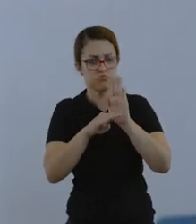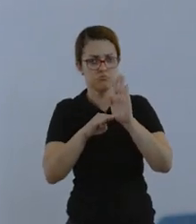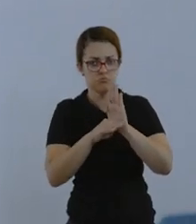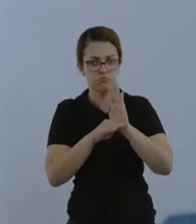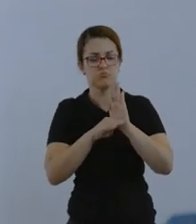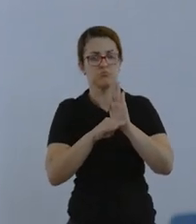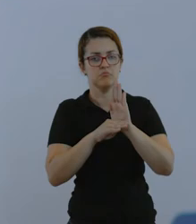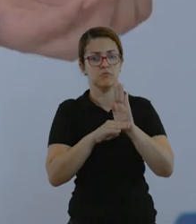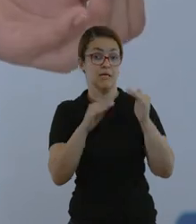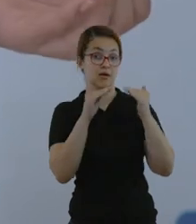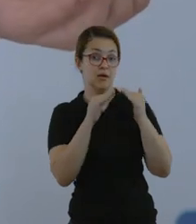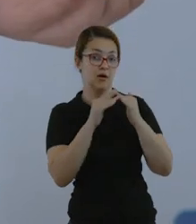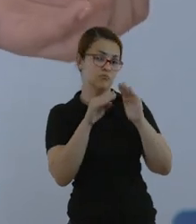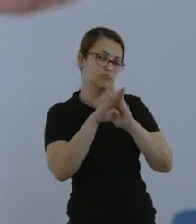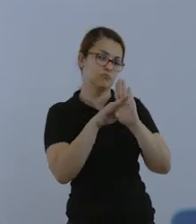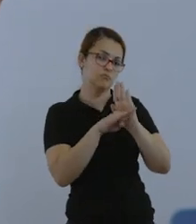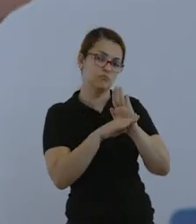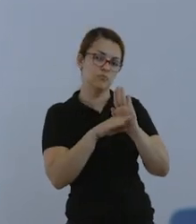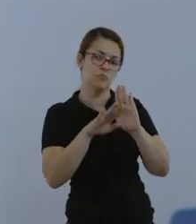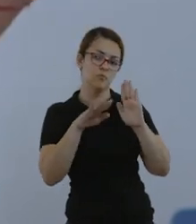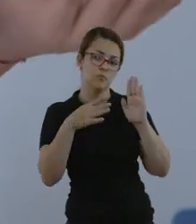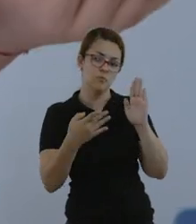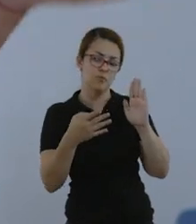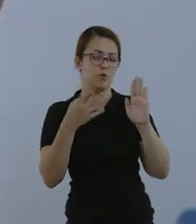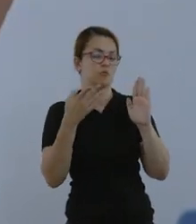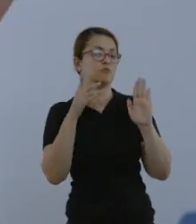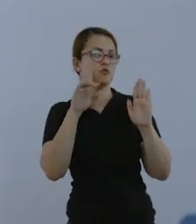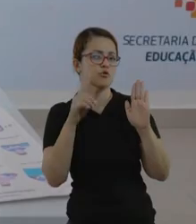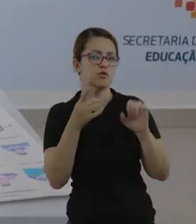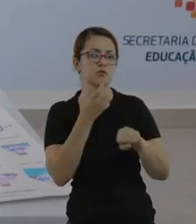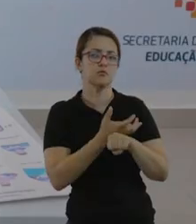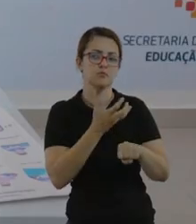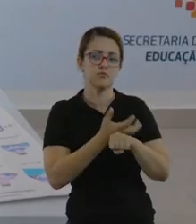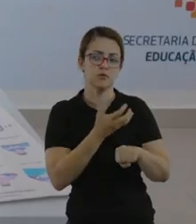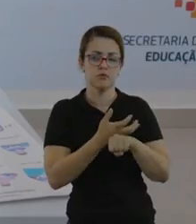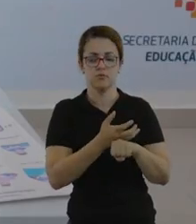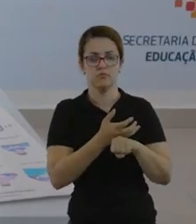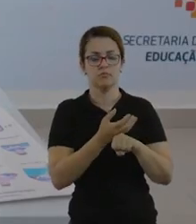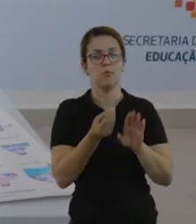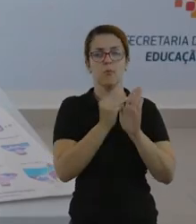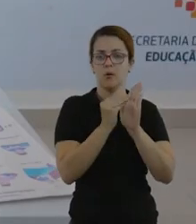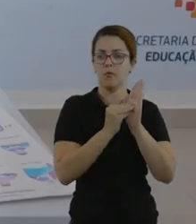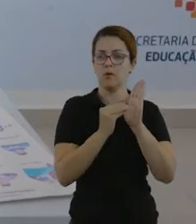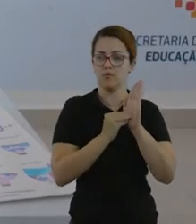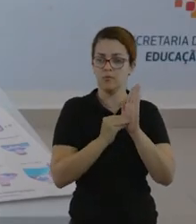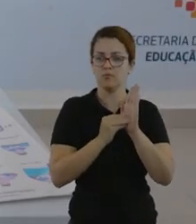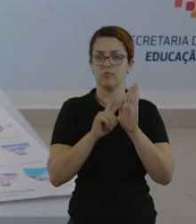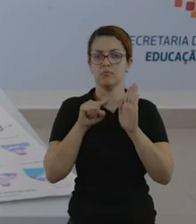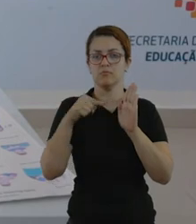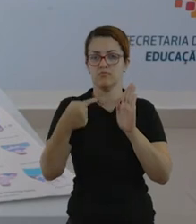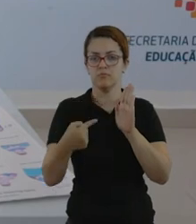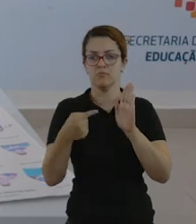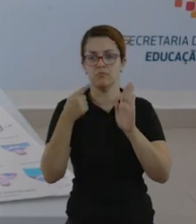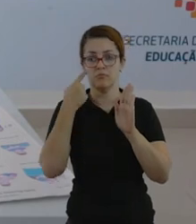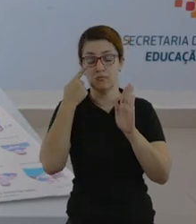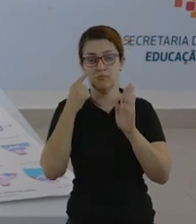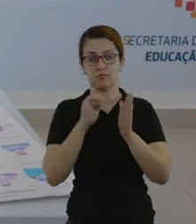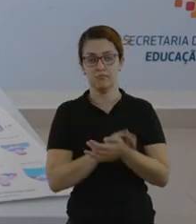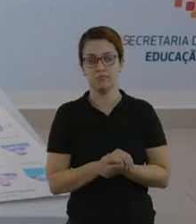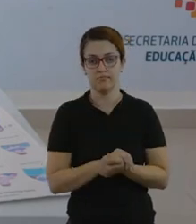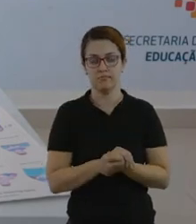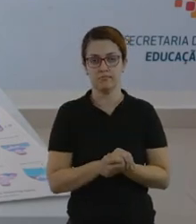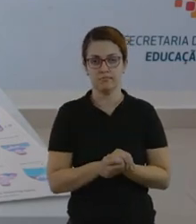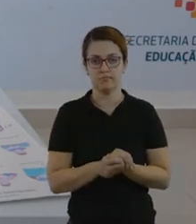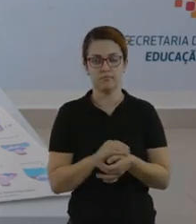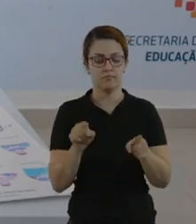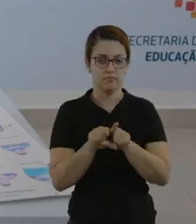as matérias escolares, que é nada mais é que montar a rotina de estudo de vocês em casa. Que dia que vocês